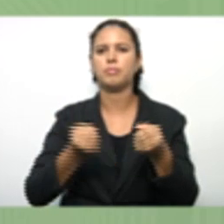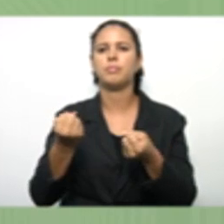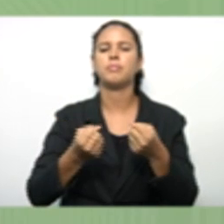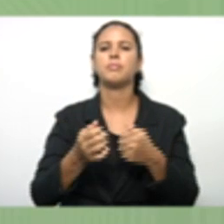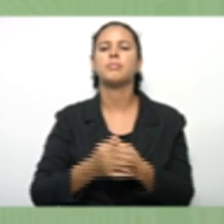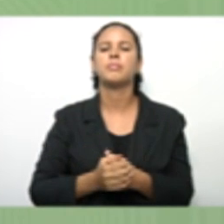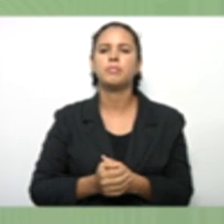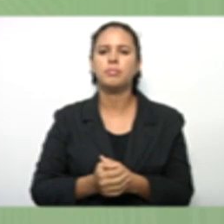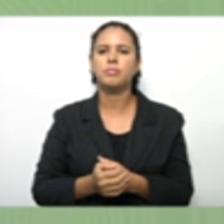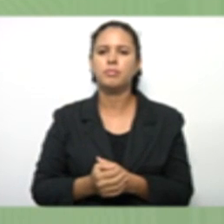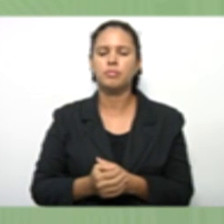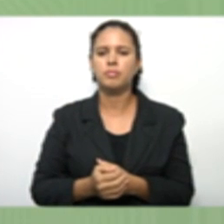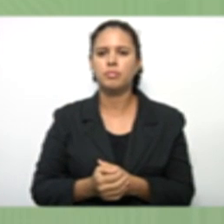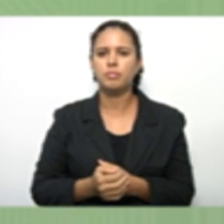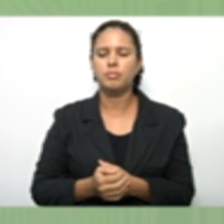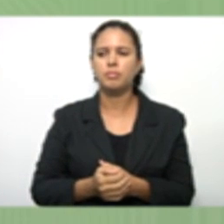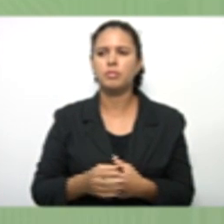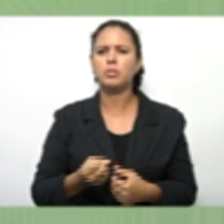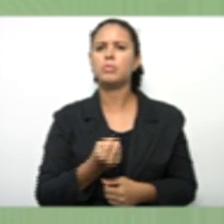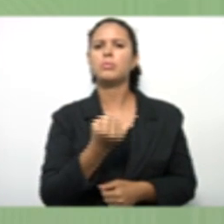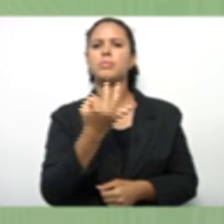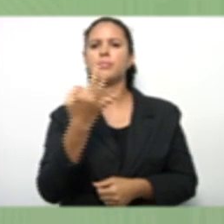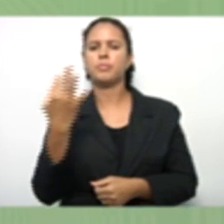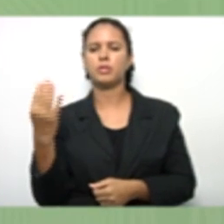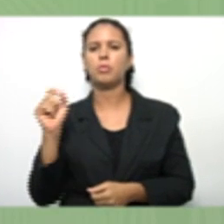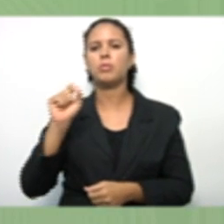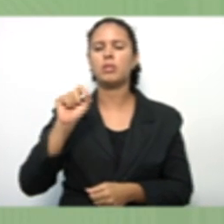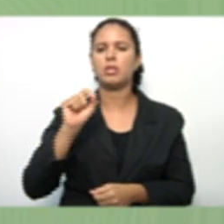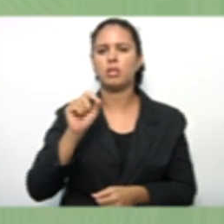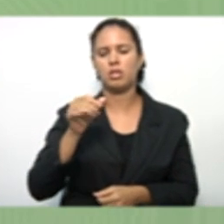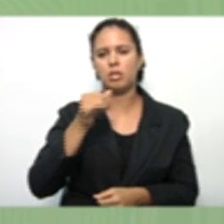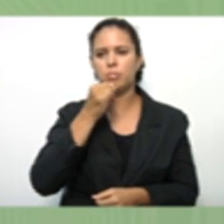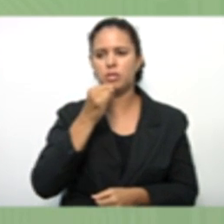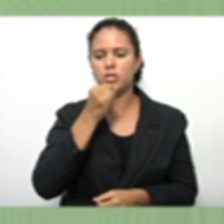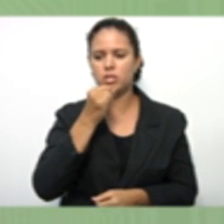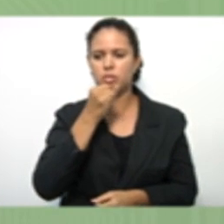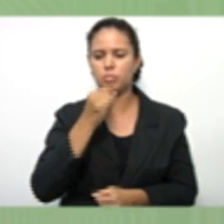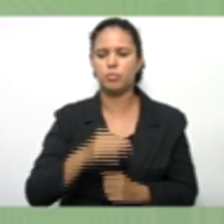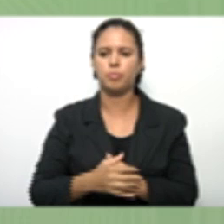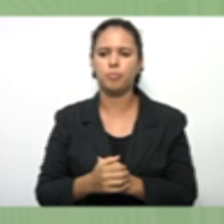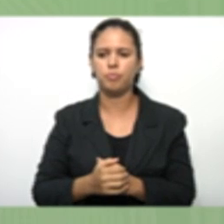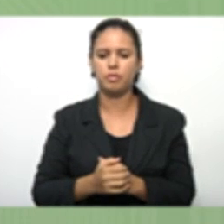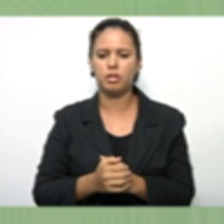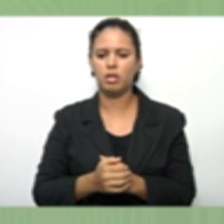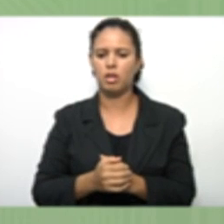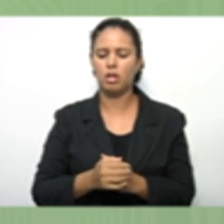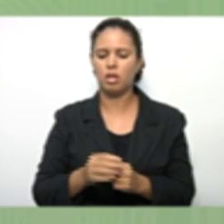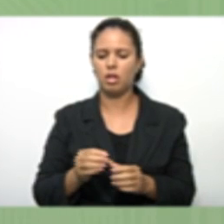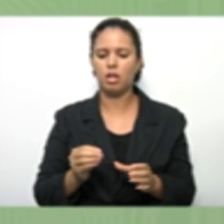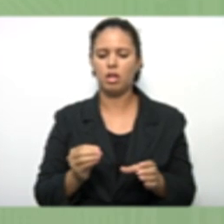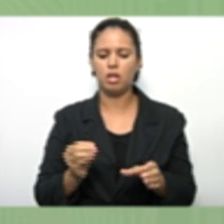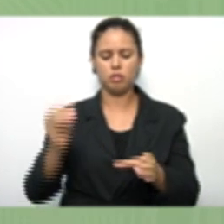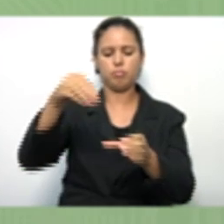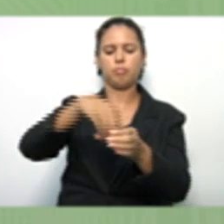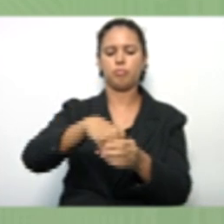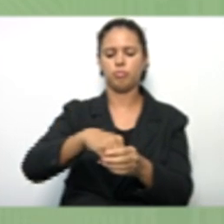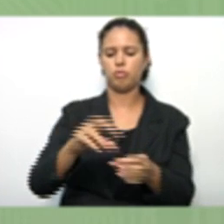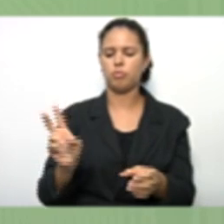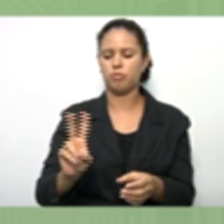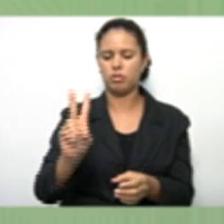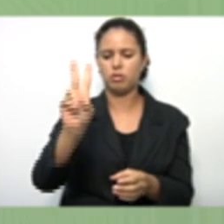continuando. Quantitativos, consiste em atribuir valor monetário a